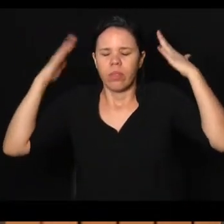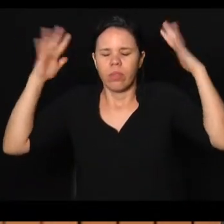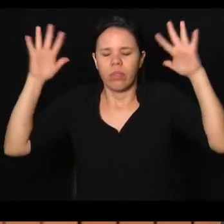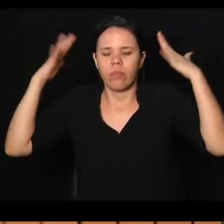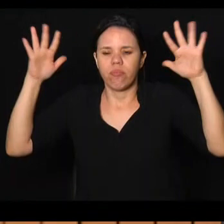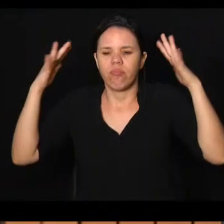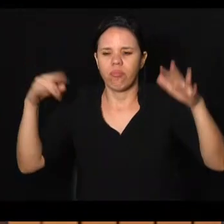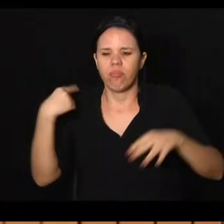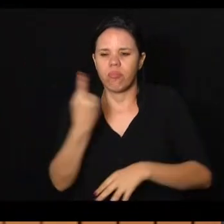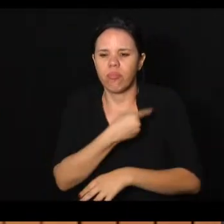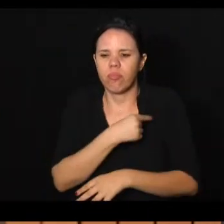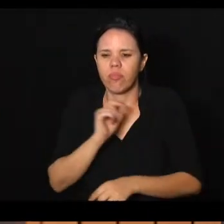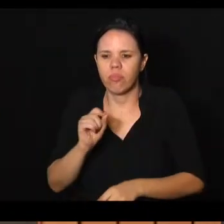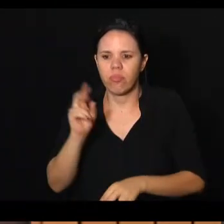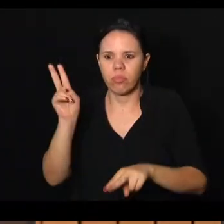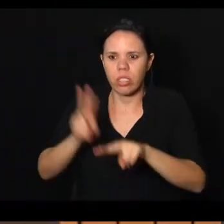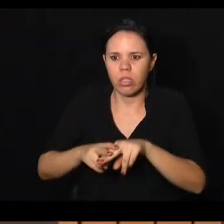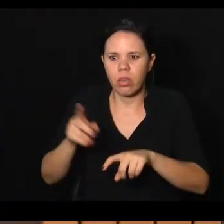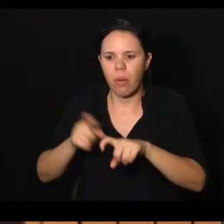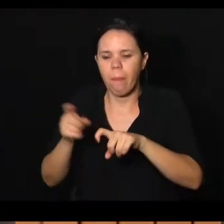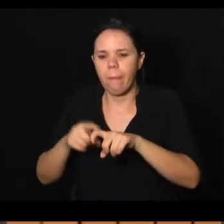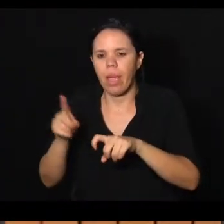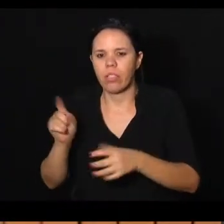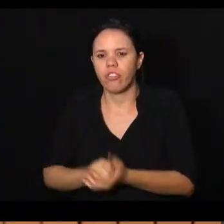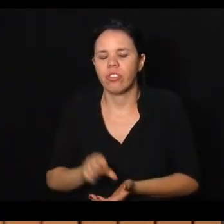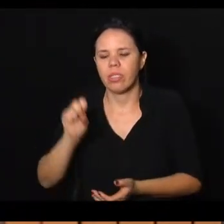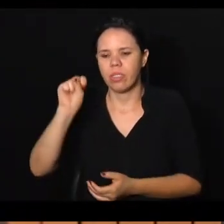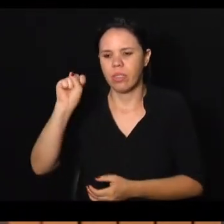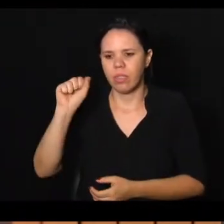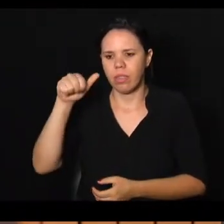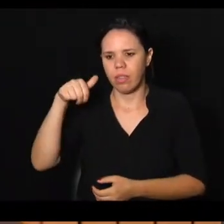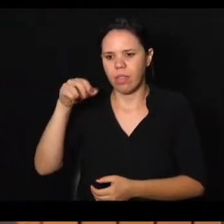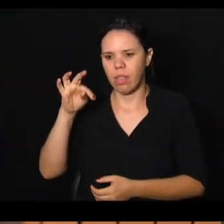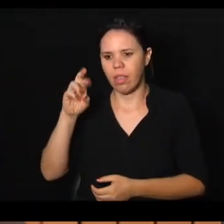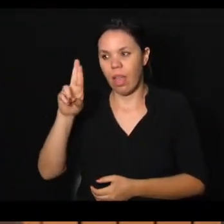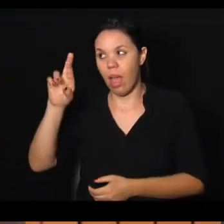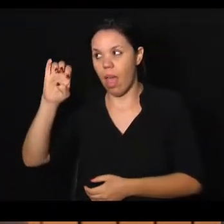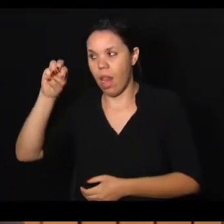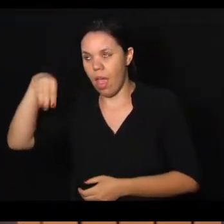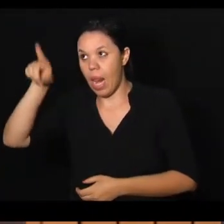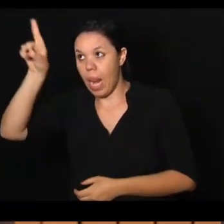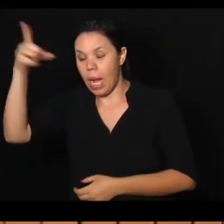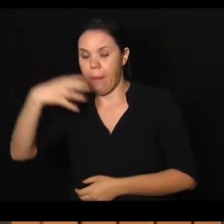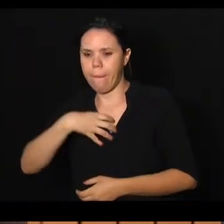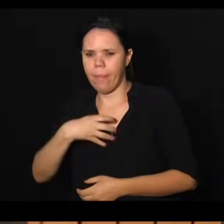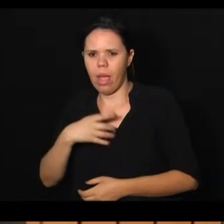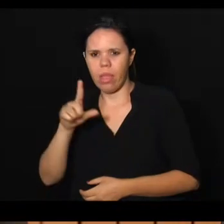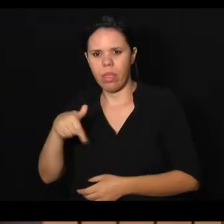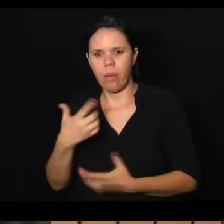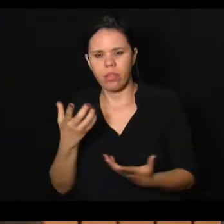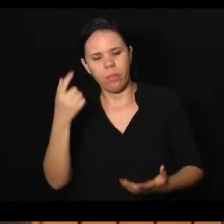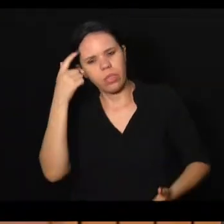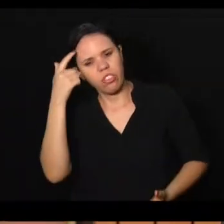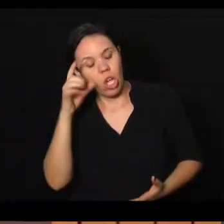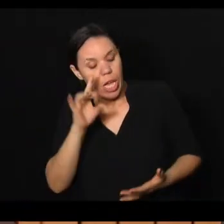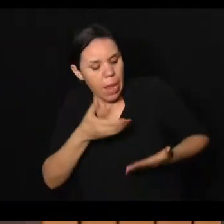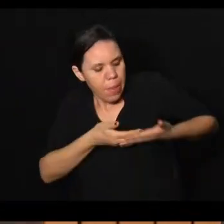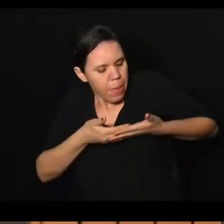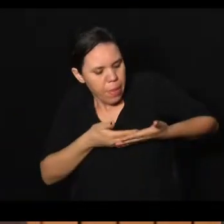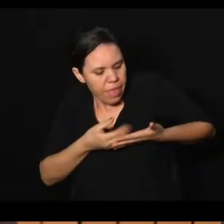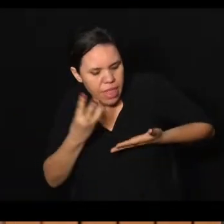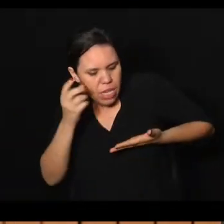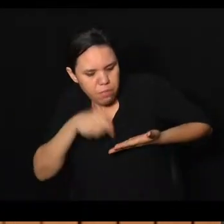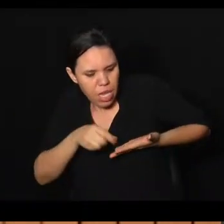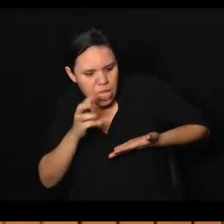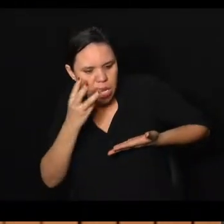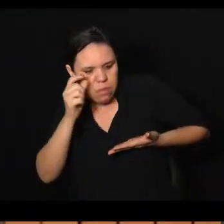Nós prendemos, um médico foi preso em Santarém. Esse médico preso em Santarém, ele só queria saber de bebezinhos de 3 meses